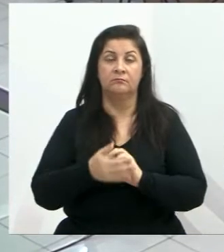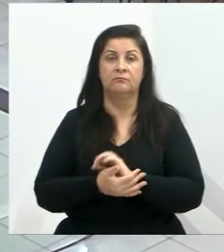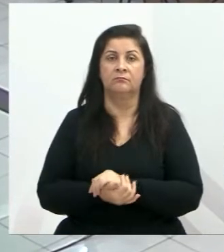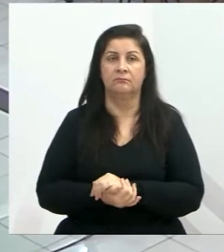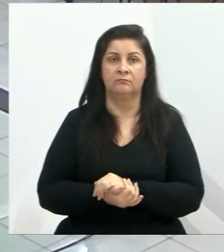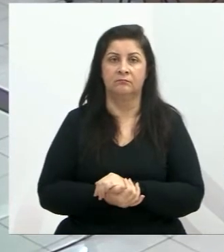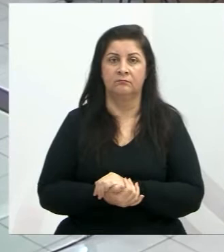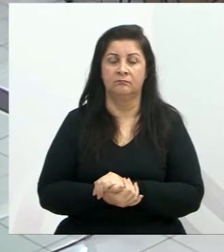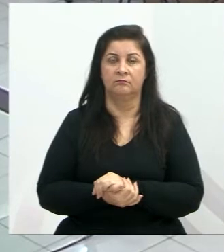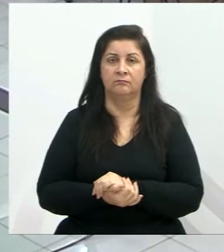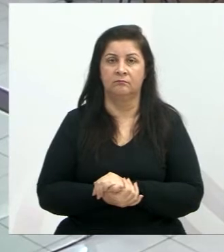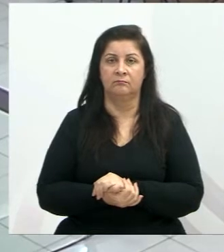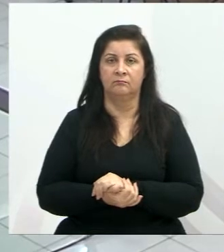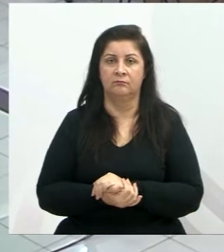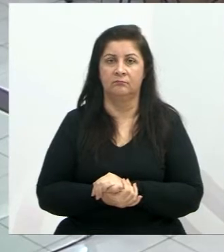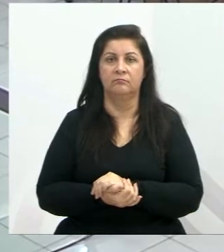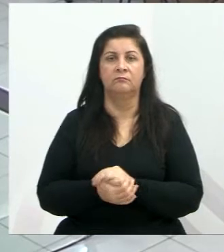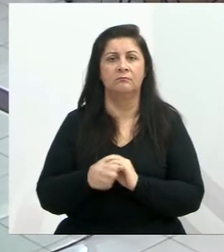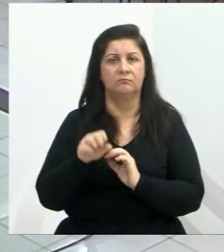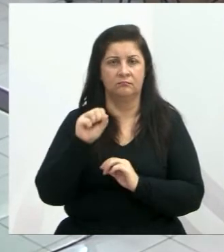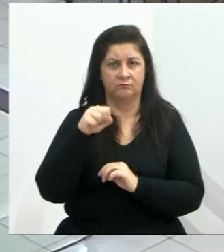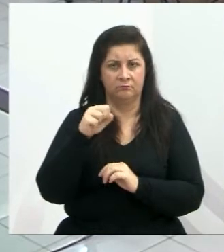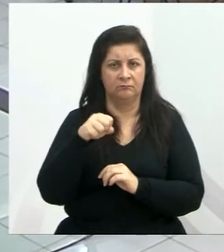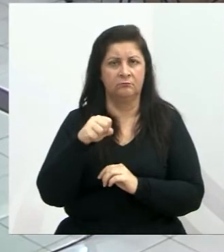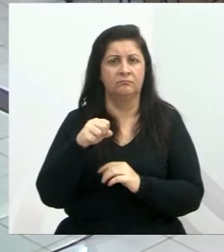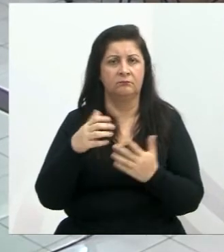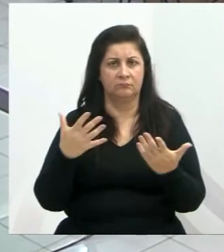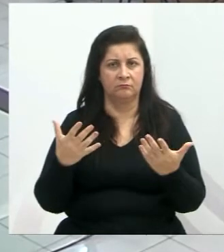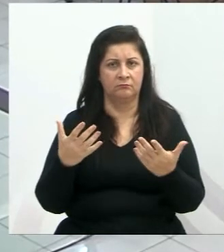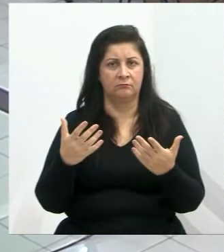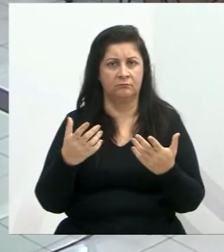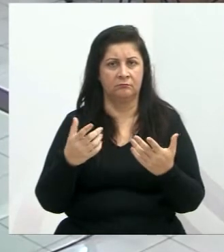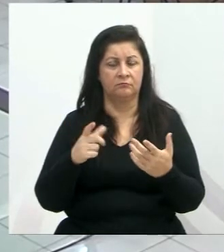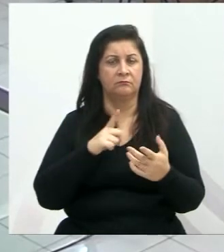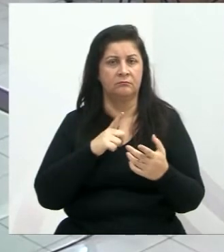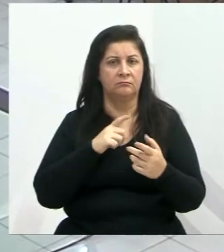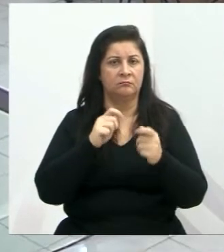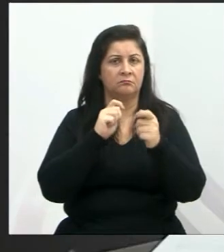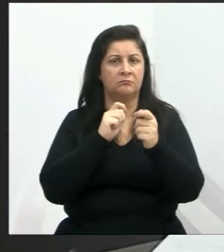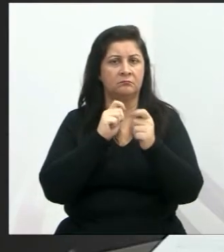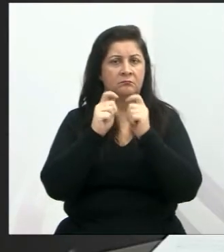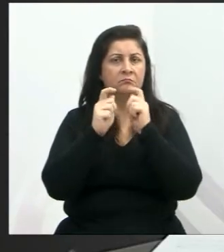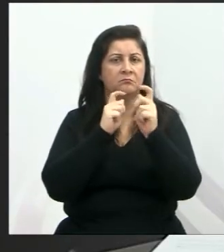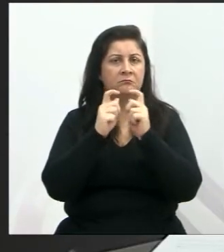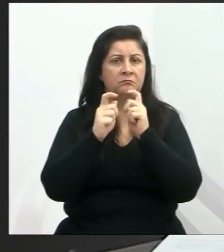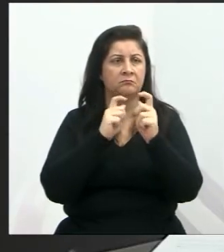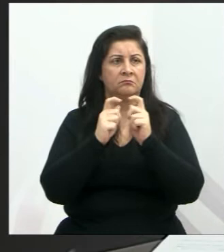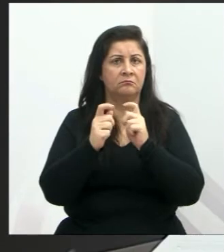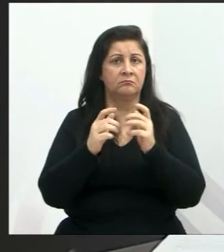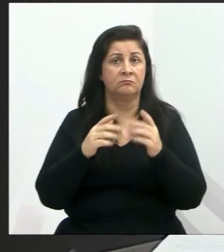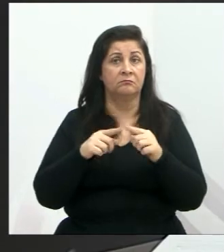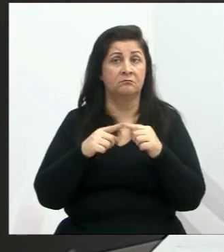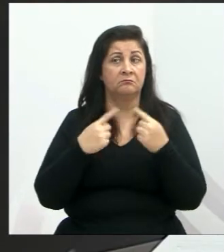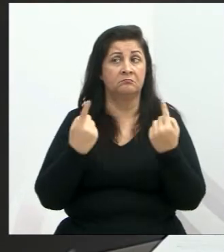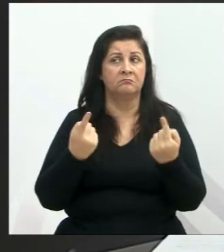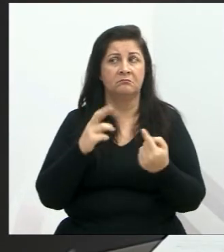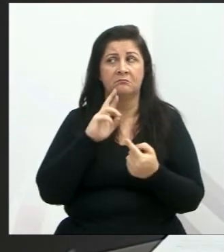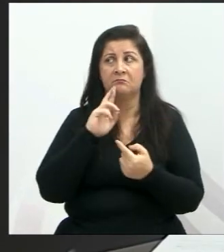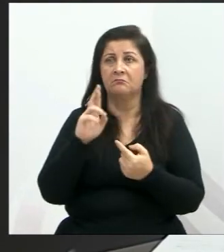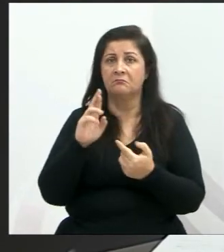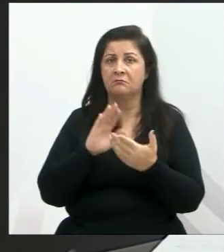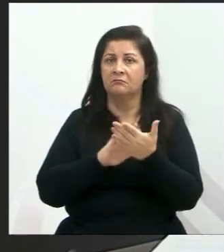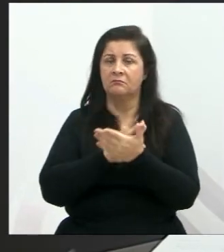dizer, boa lembrança, vereador Rogério Timóteo, dessa reunião que nós fizemos e até agora nós não demos um retorno daquilo que